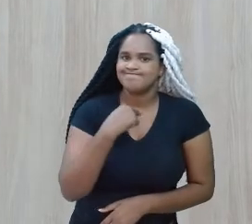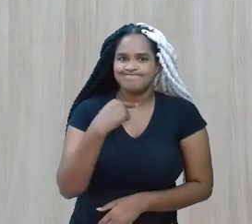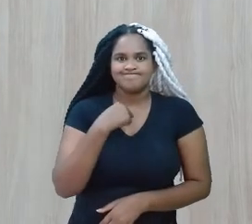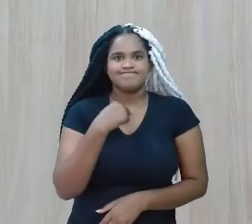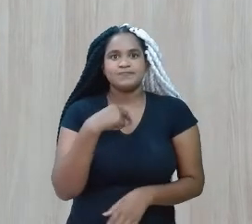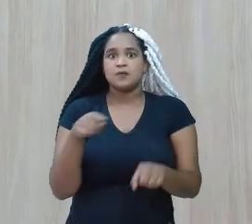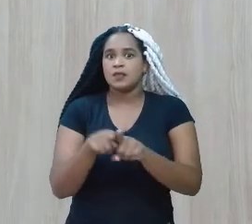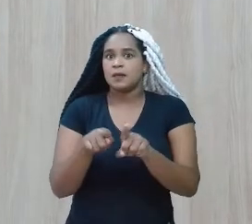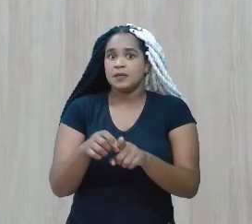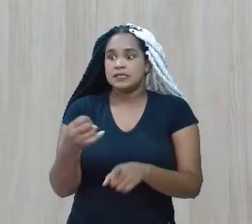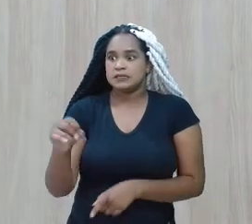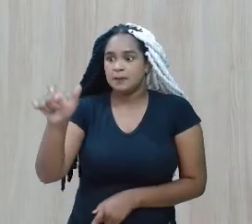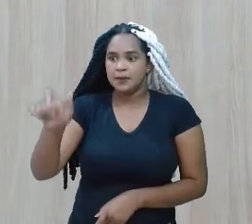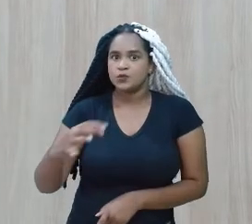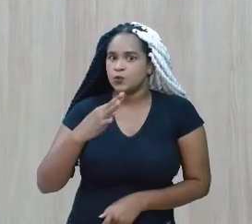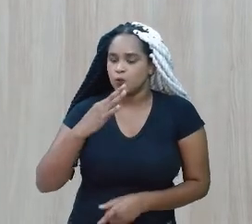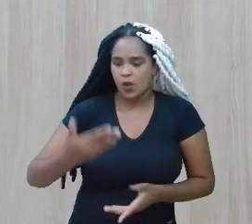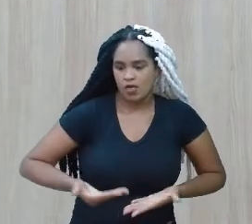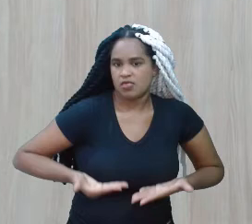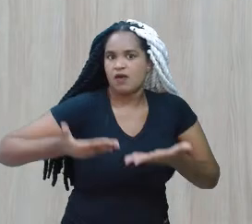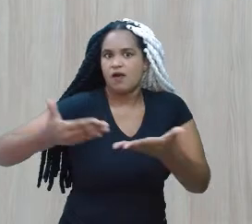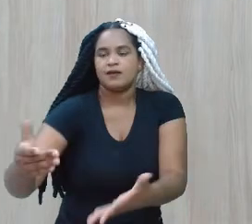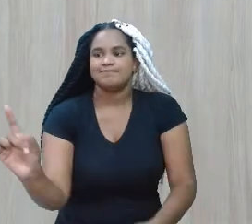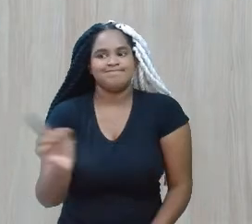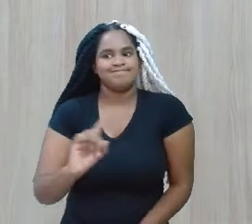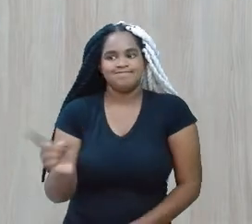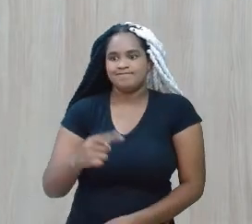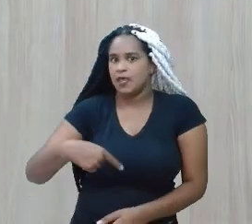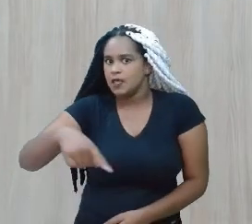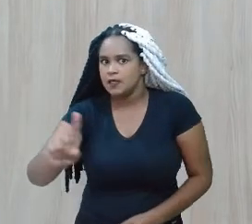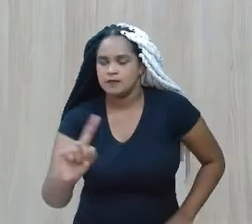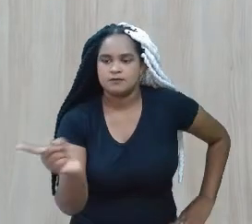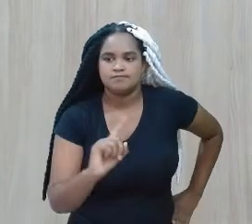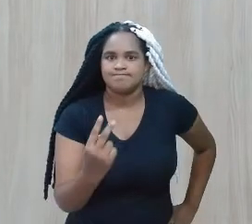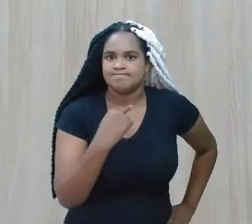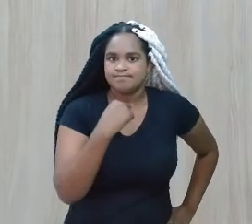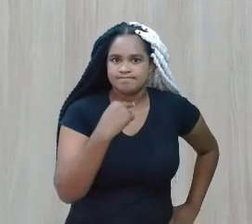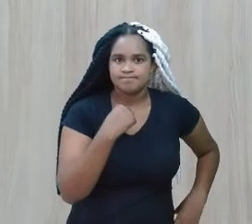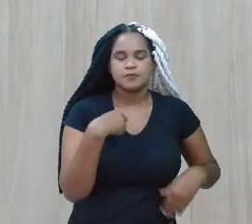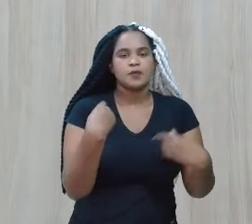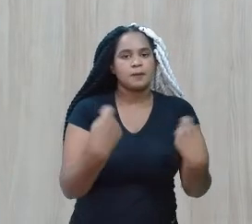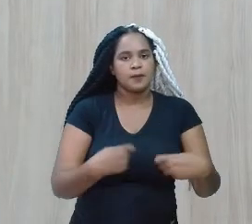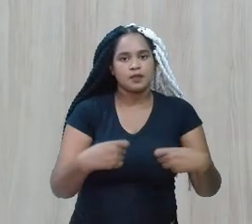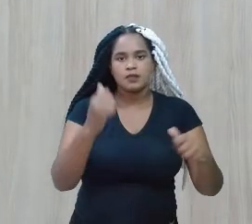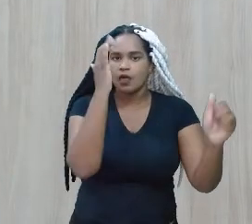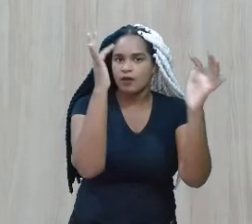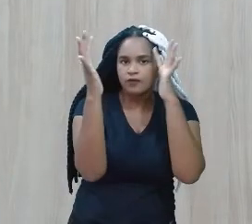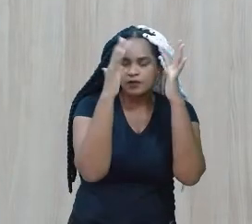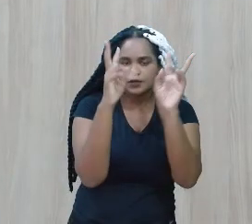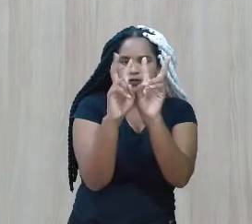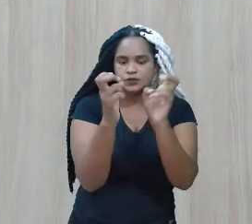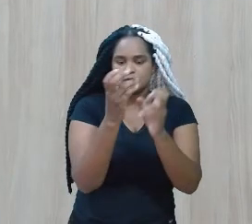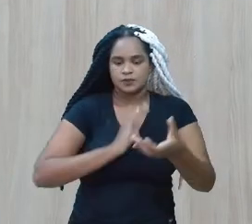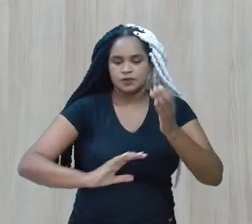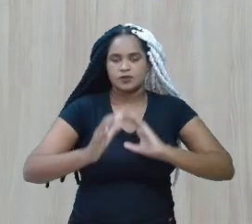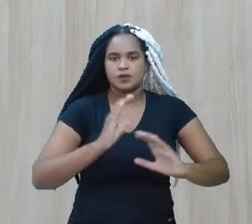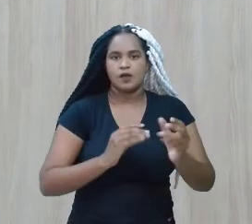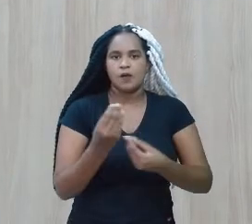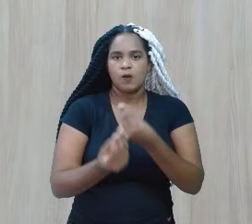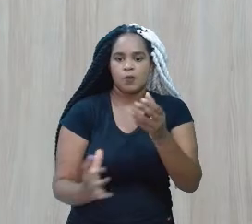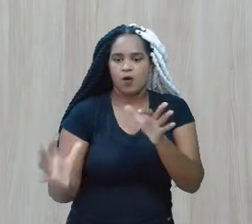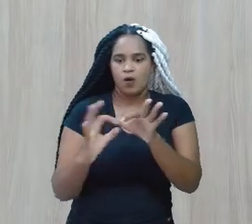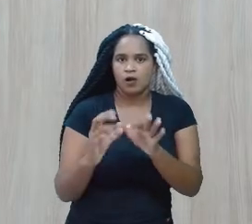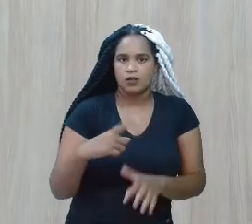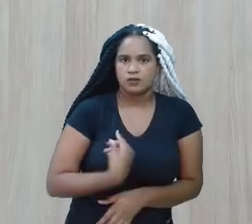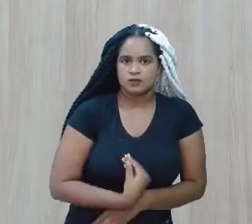porque você não conhece as pessoas. E aí é interessante essa lenda, pensar, contextualizar essa lenda na realidade de